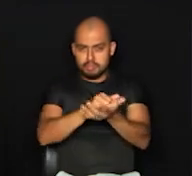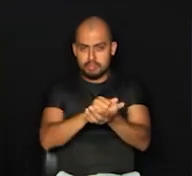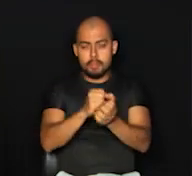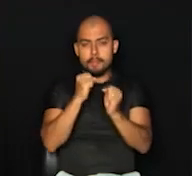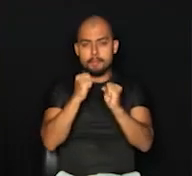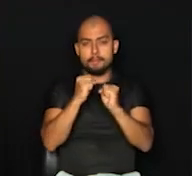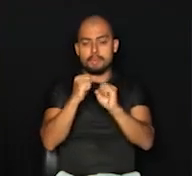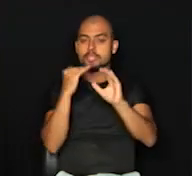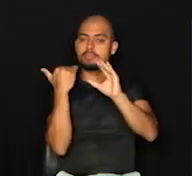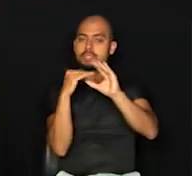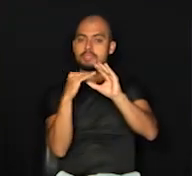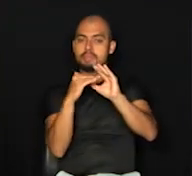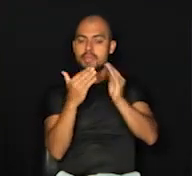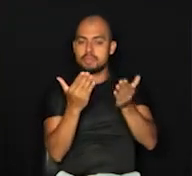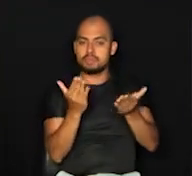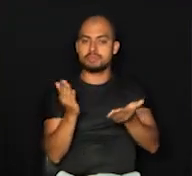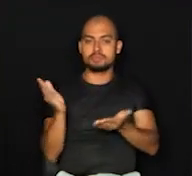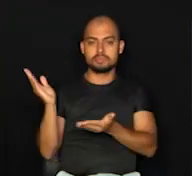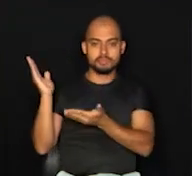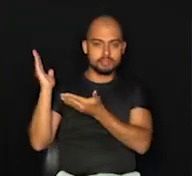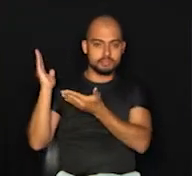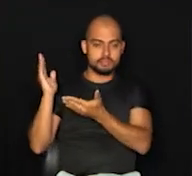e-mail para